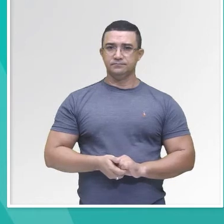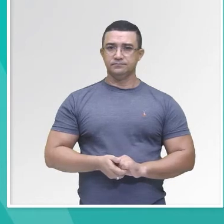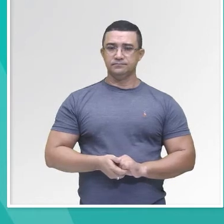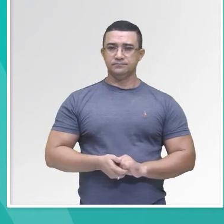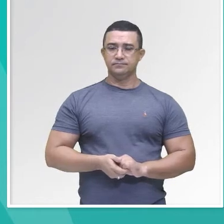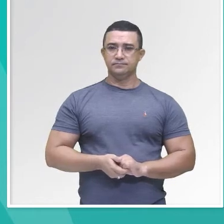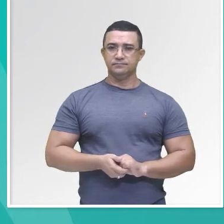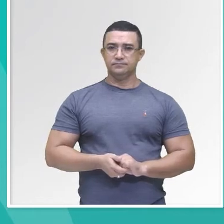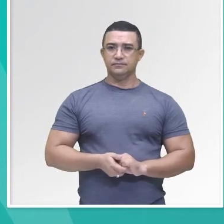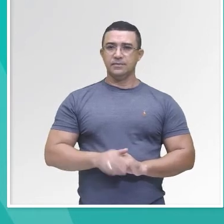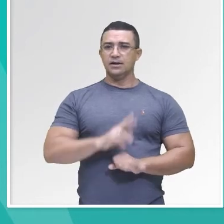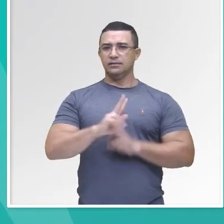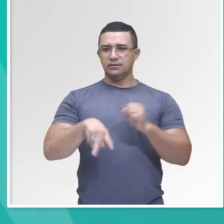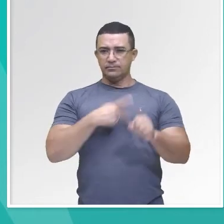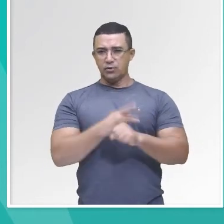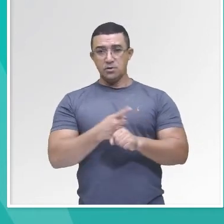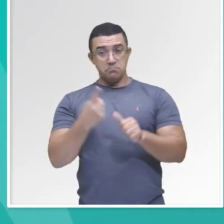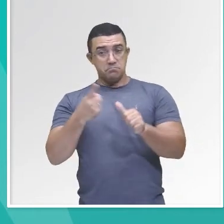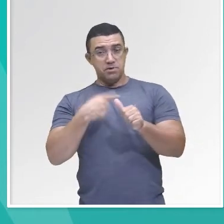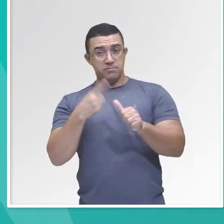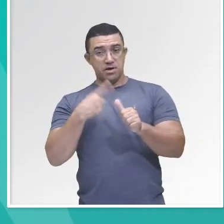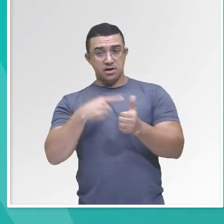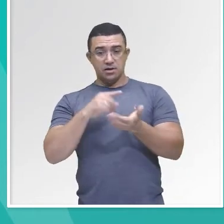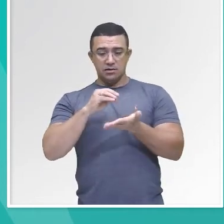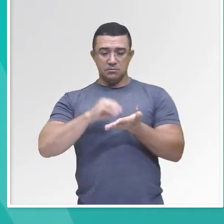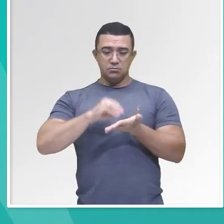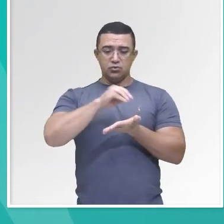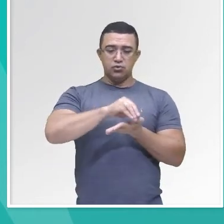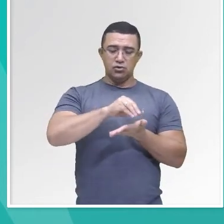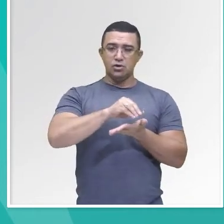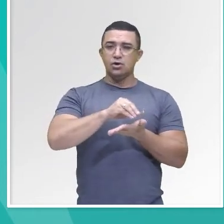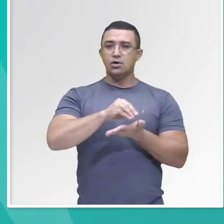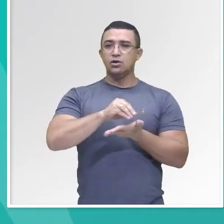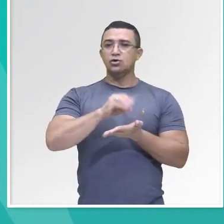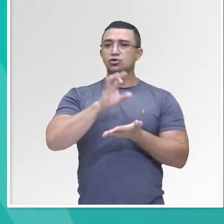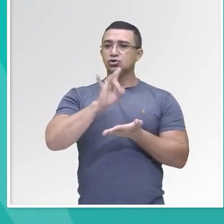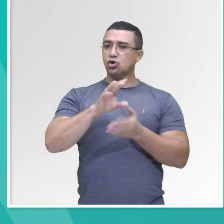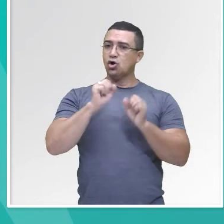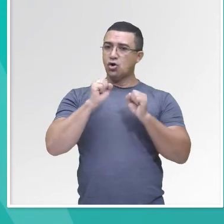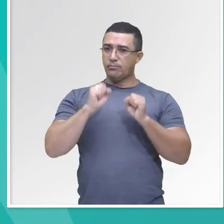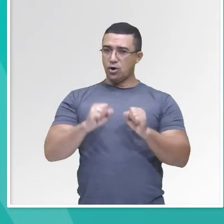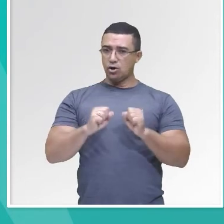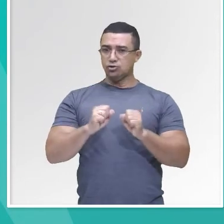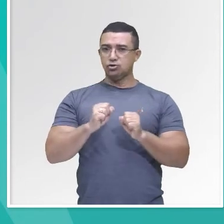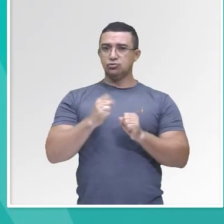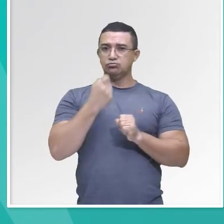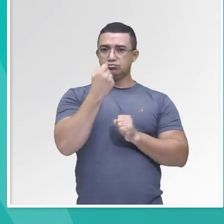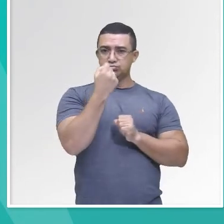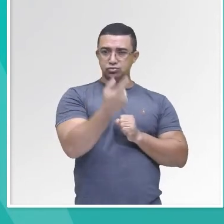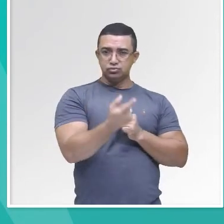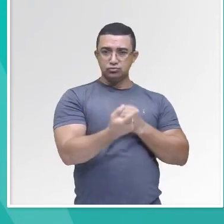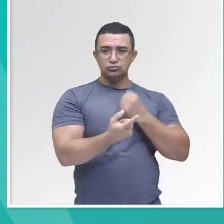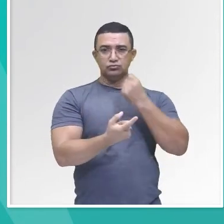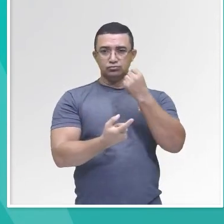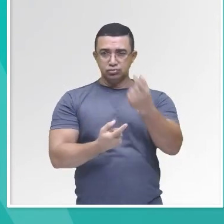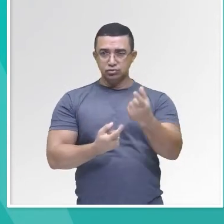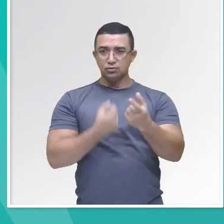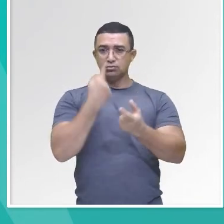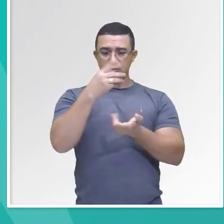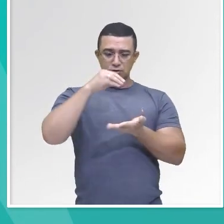Lembrando que depois da primeira jogada, cada peão só poderá avançar uma casa, né, a cada